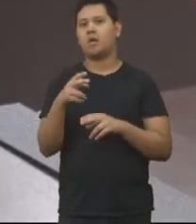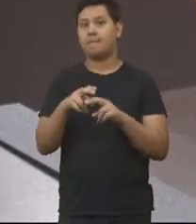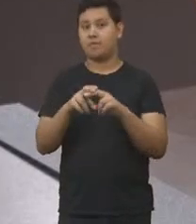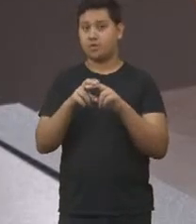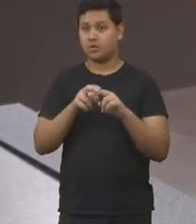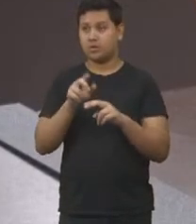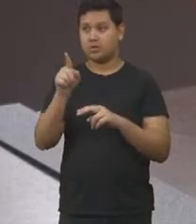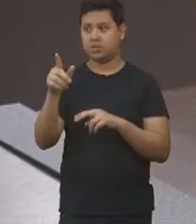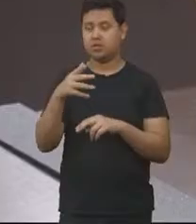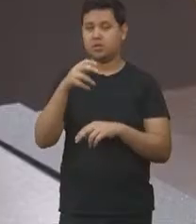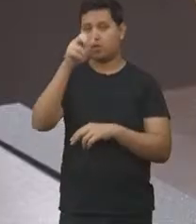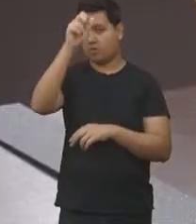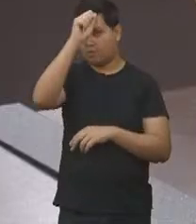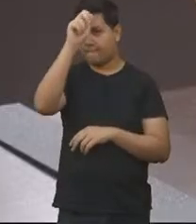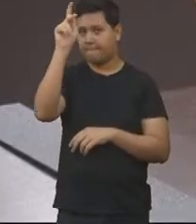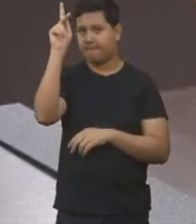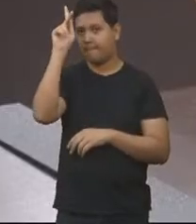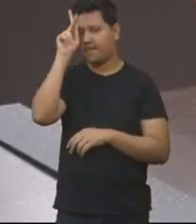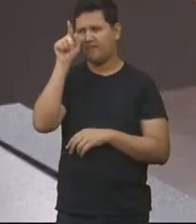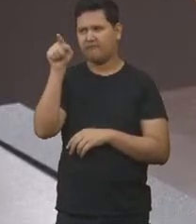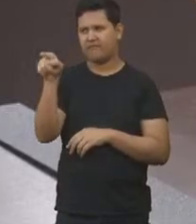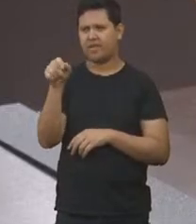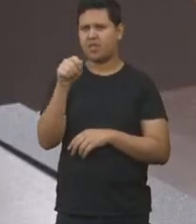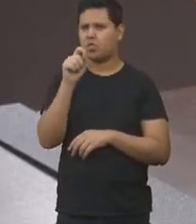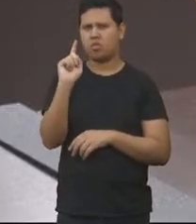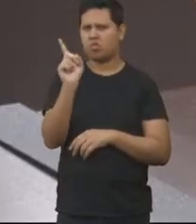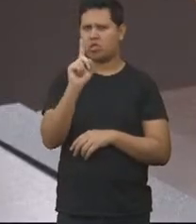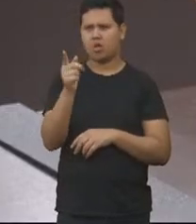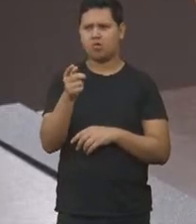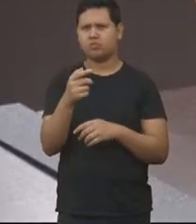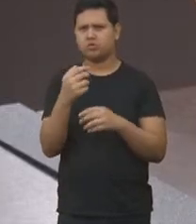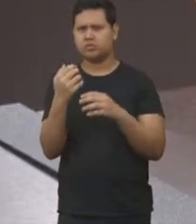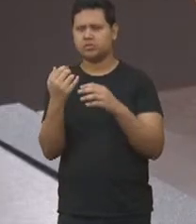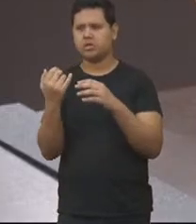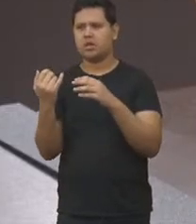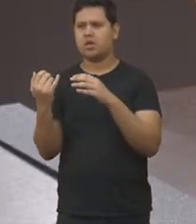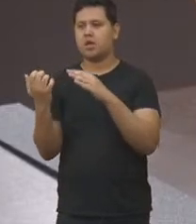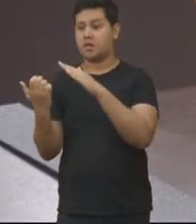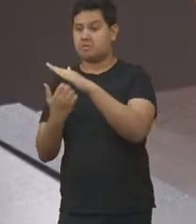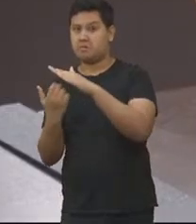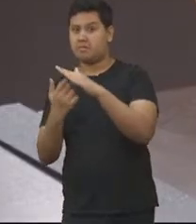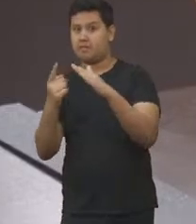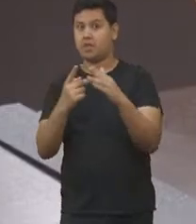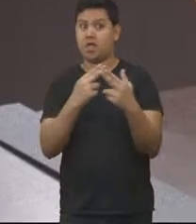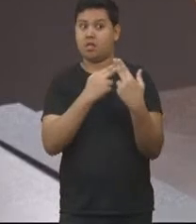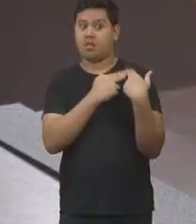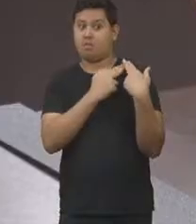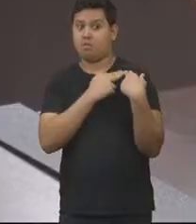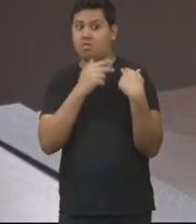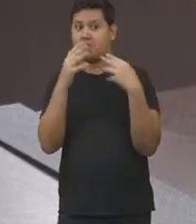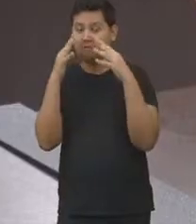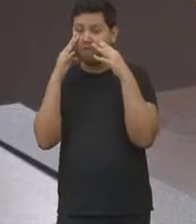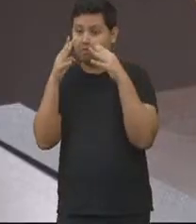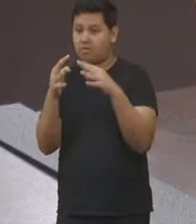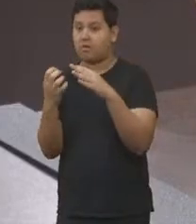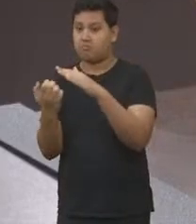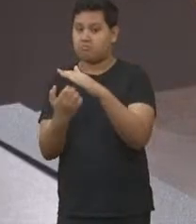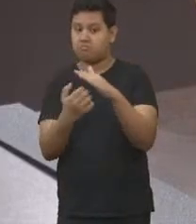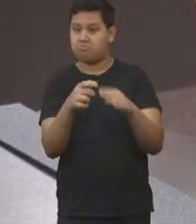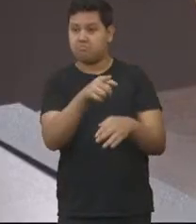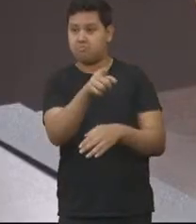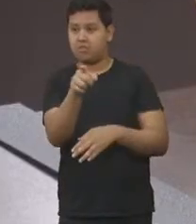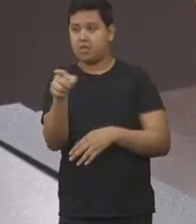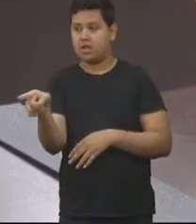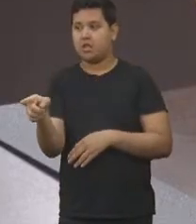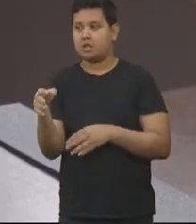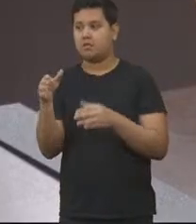do prefeito com relação à empresa, de ter uma responsabilidade no gasto, da